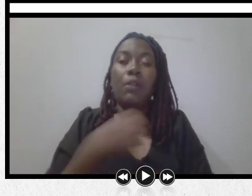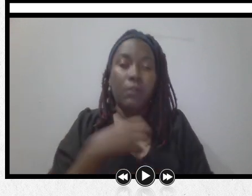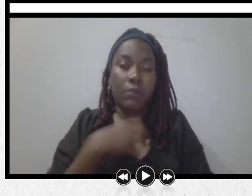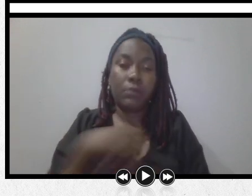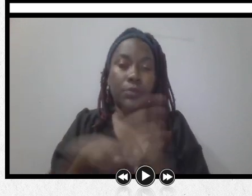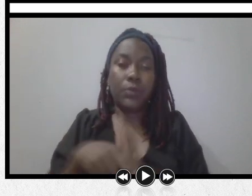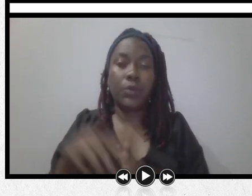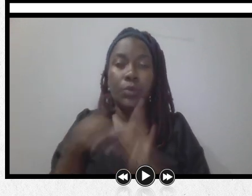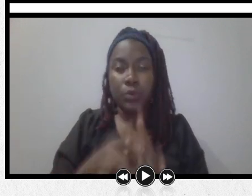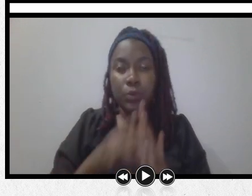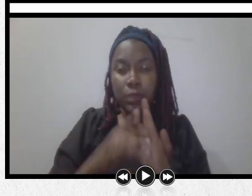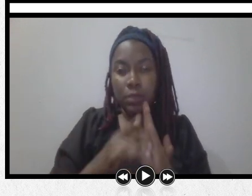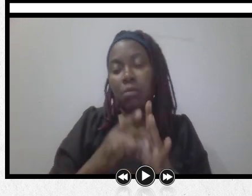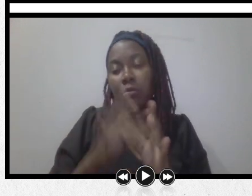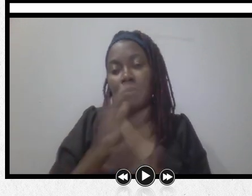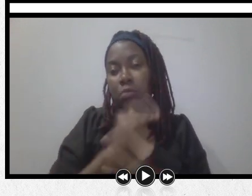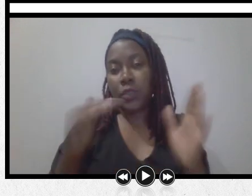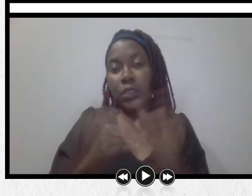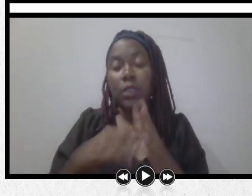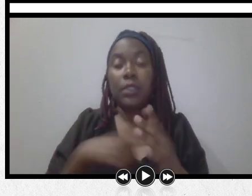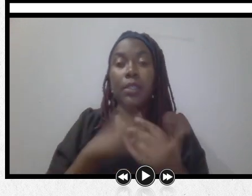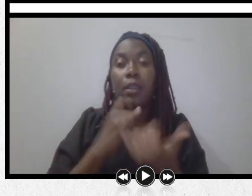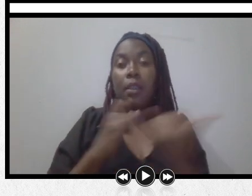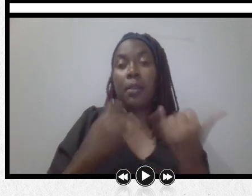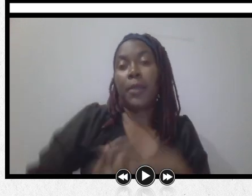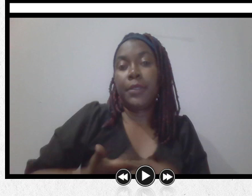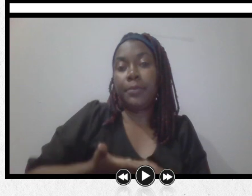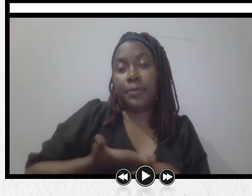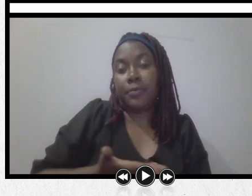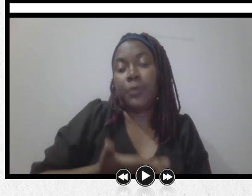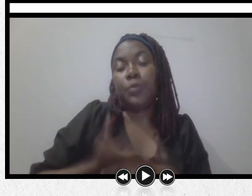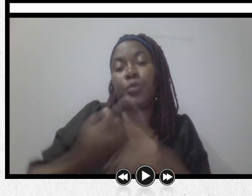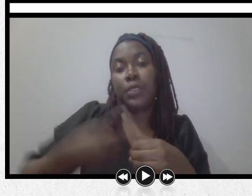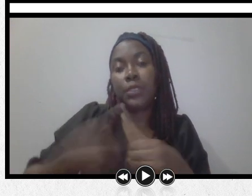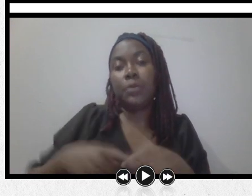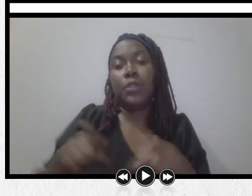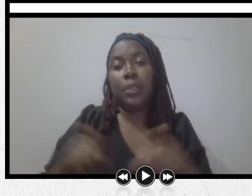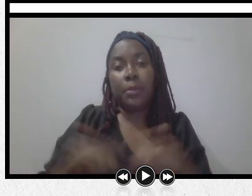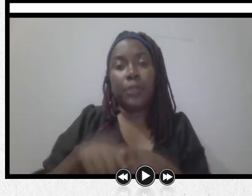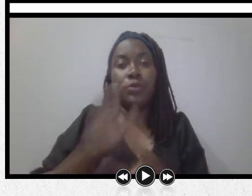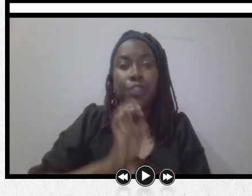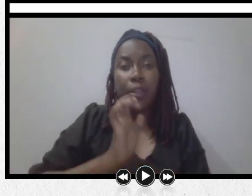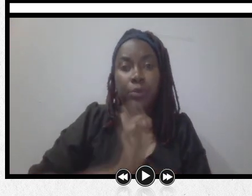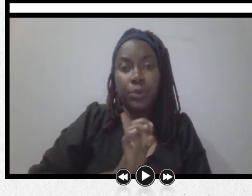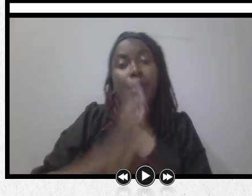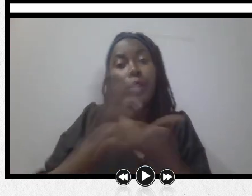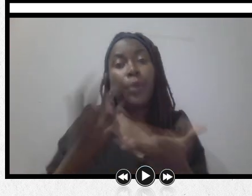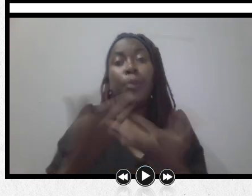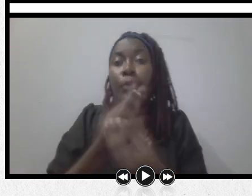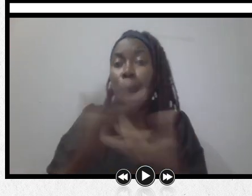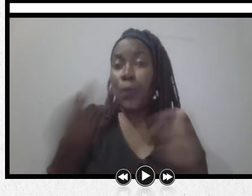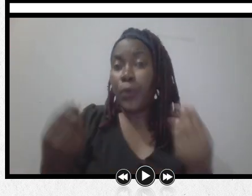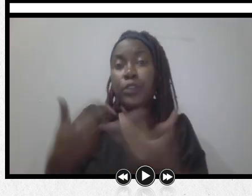União, pensando no SUS como um todo, e tenho a participação e as competências dos municípios e também dos estados. Então, muitas